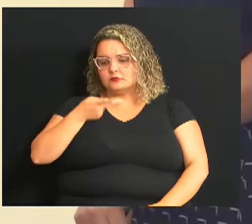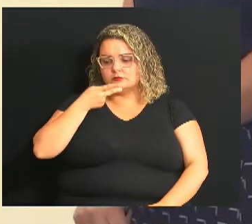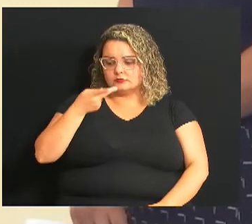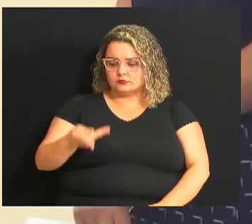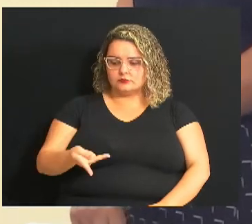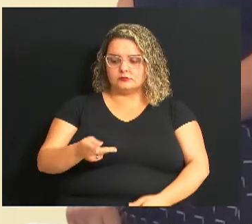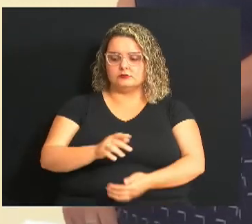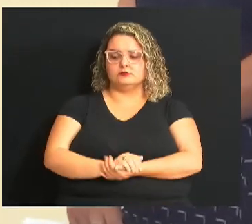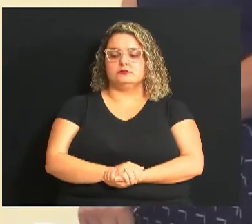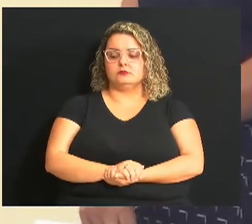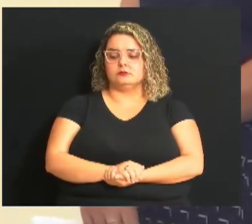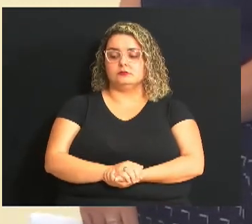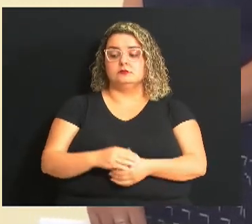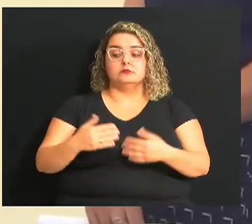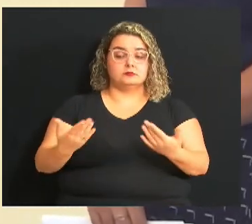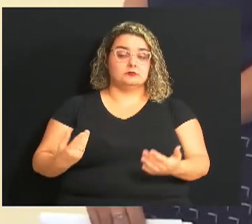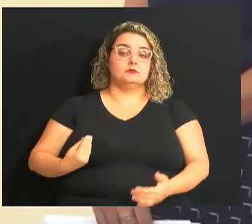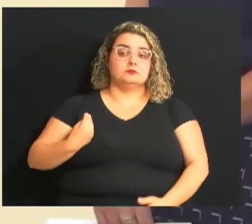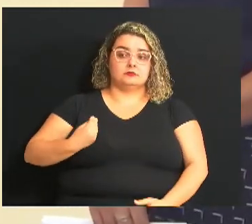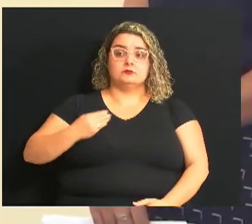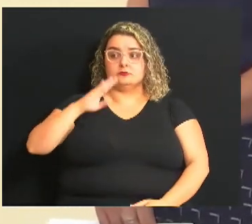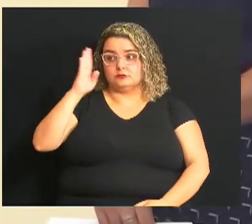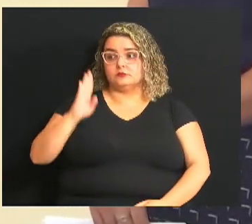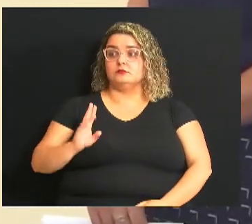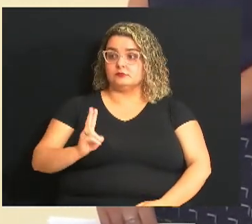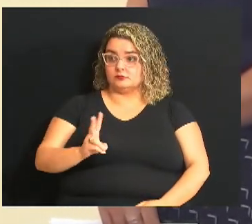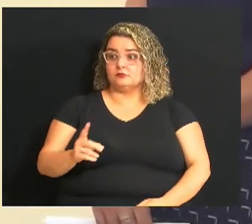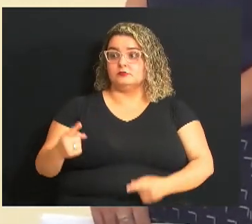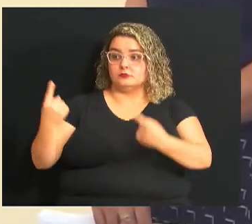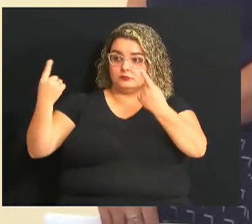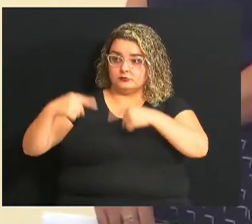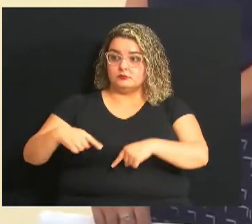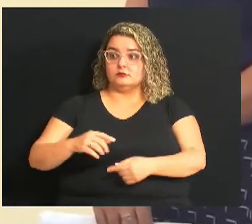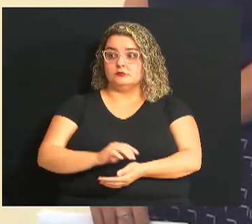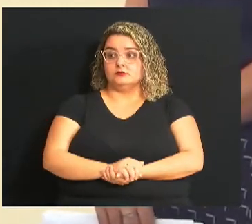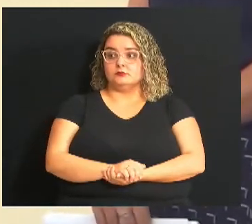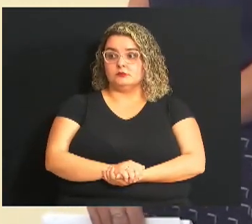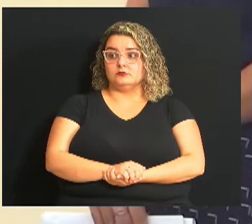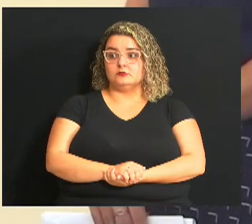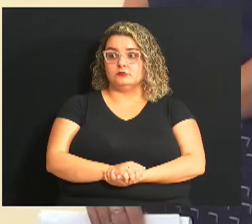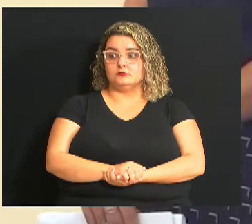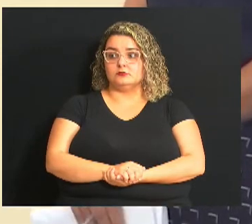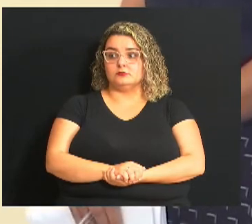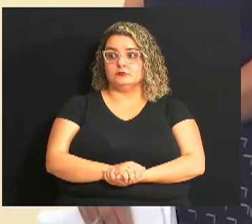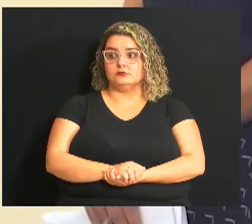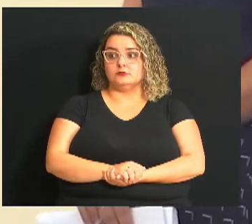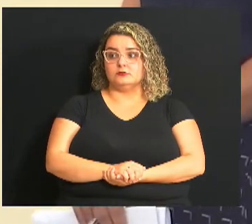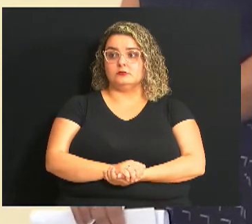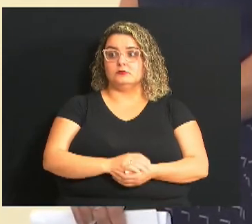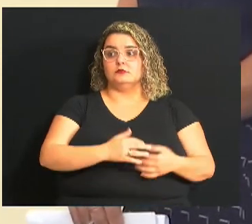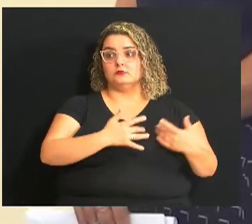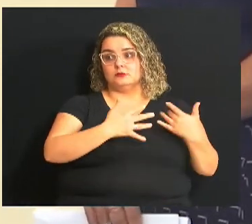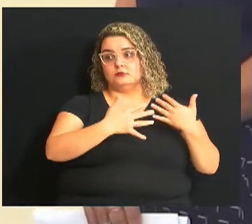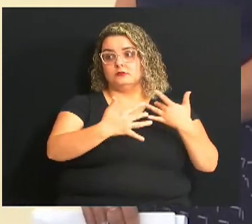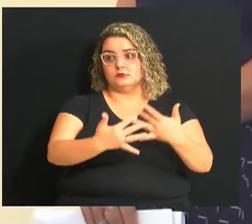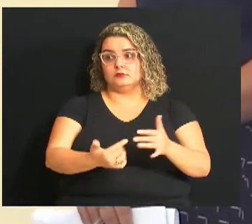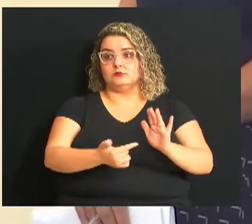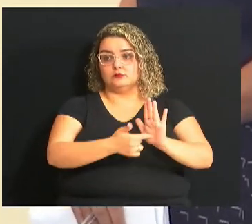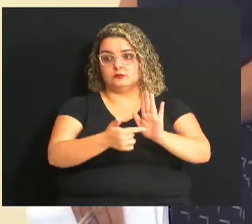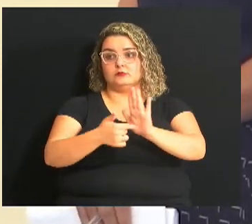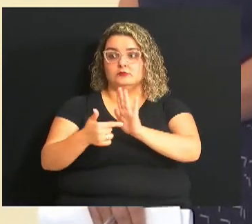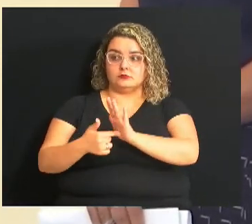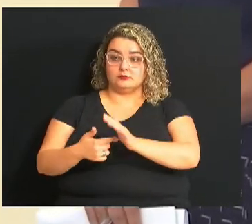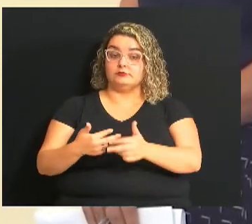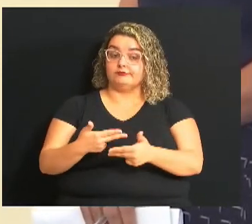Mas viver no Brasil é sempre um desafio, né? E os últimos tempos têm mostrado que tem coisa muito